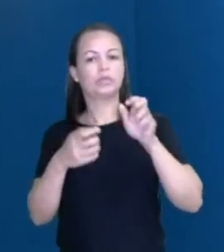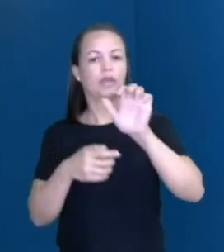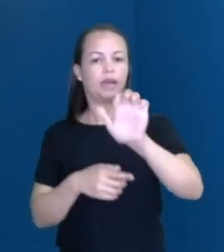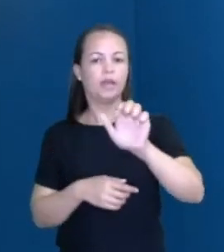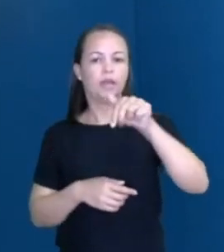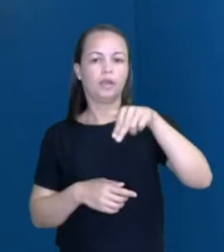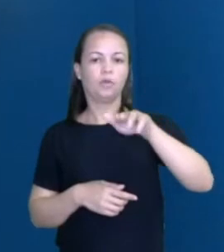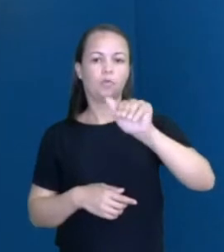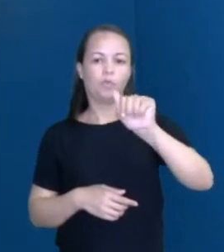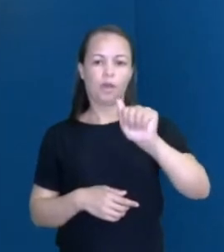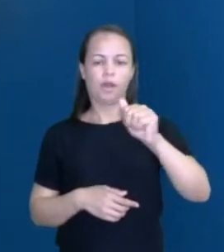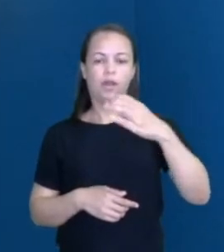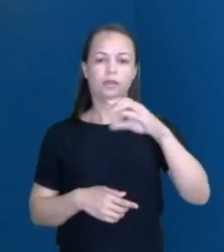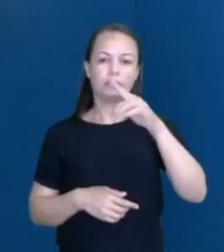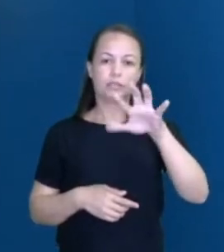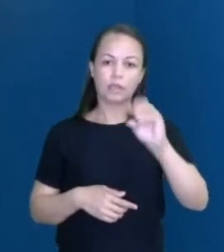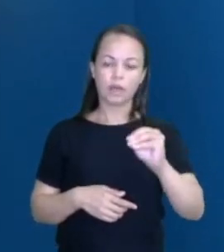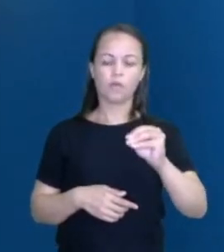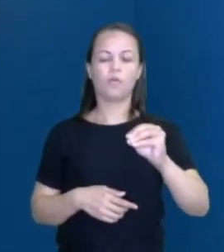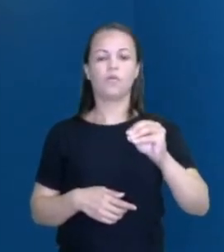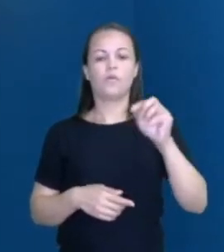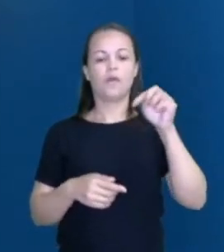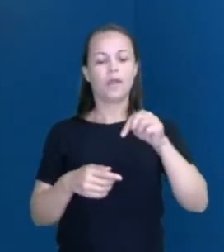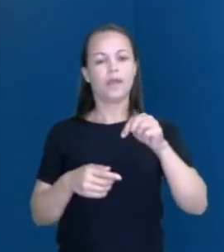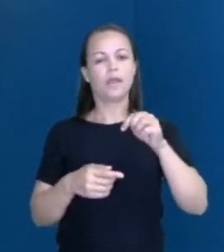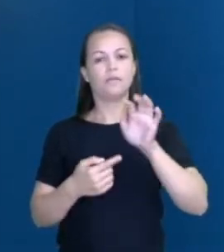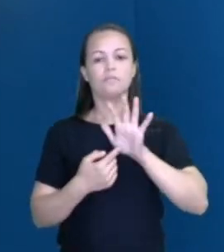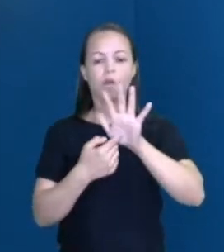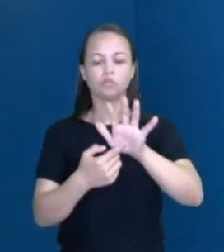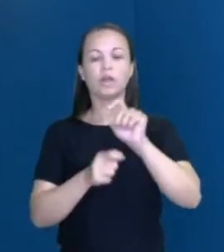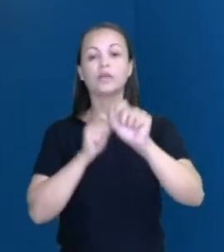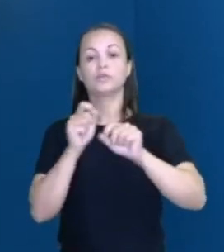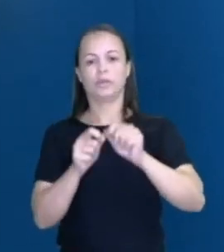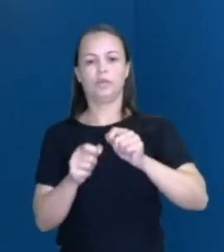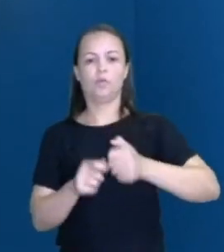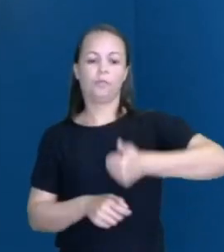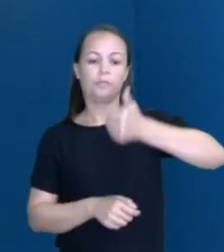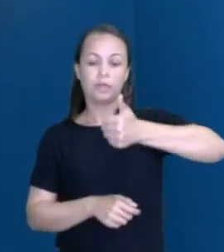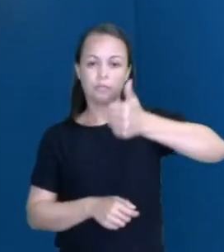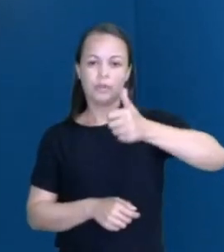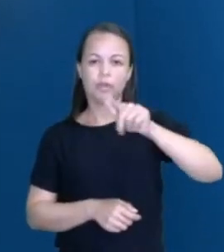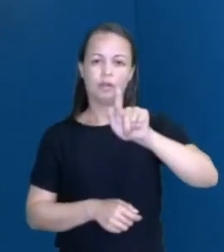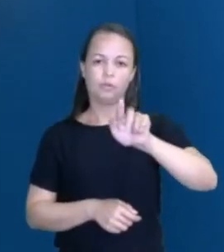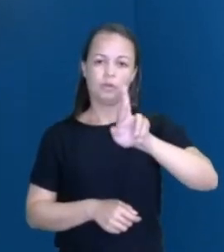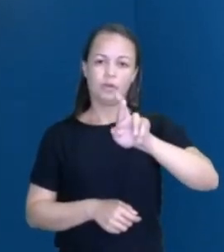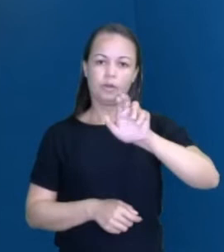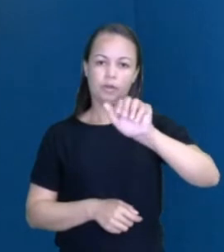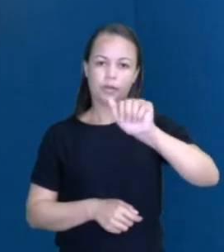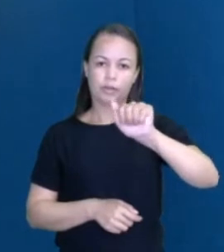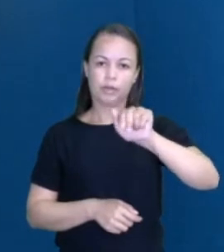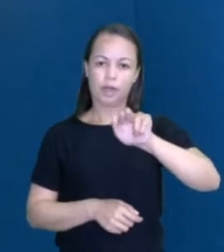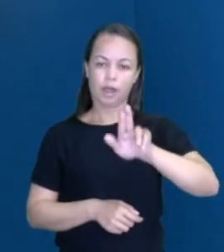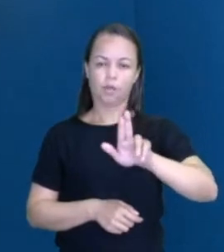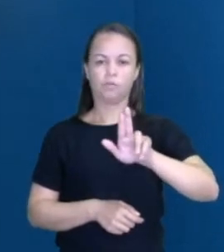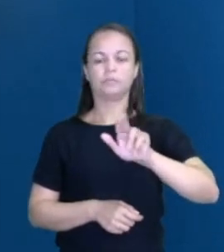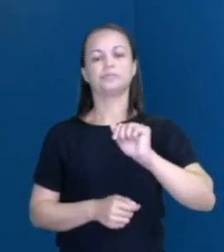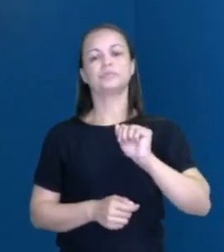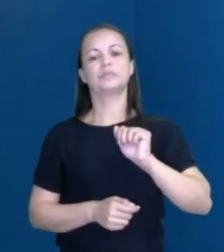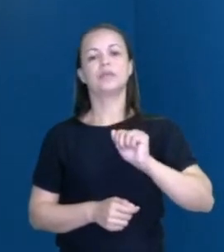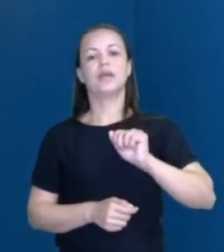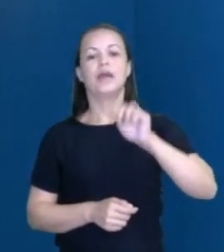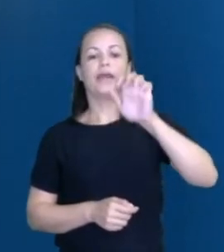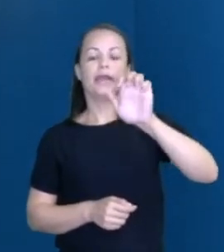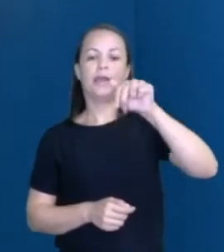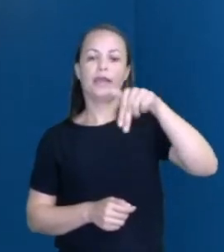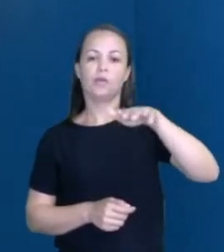é considerada uma equação do primeiro grau. Tranquilo? Então, fechado a ideia aí. Equação,